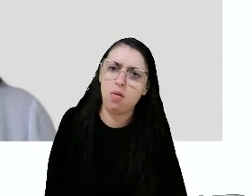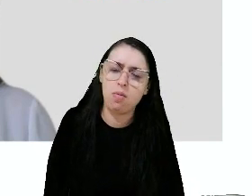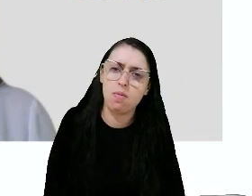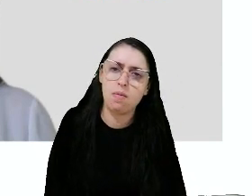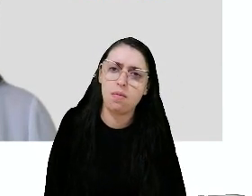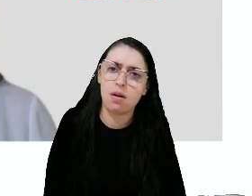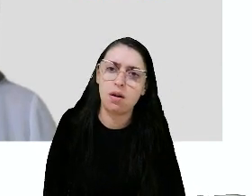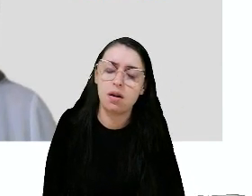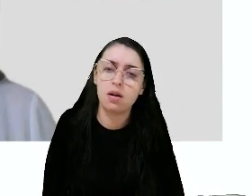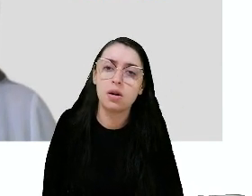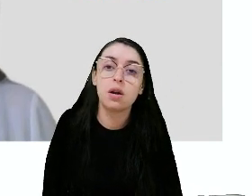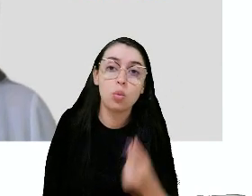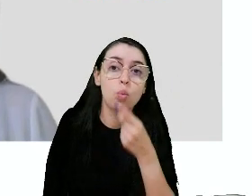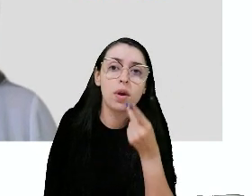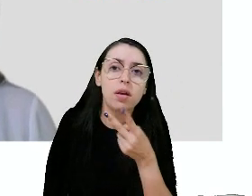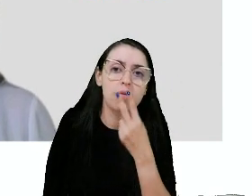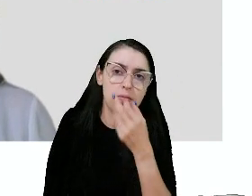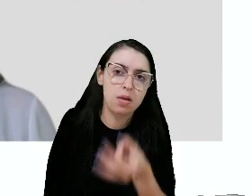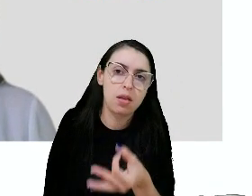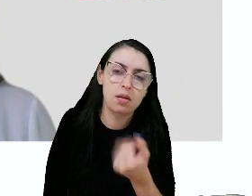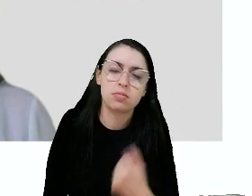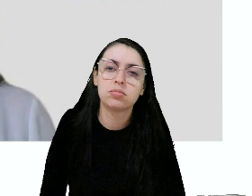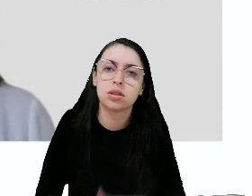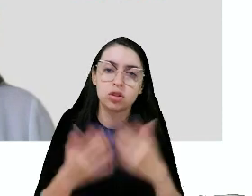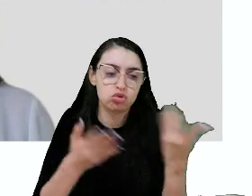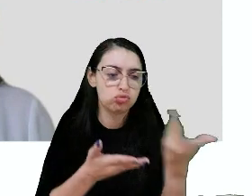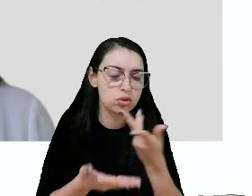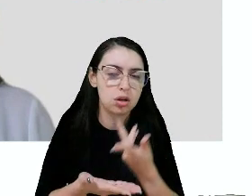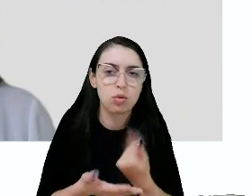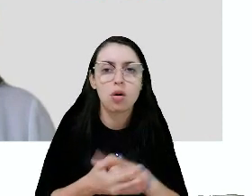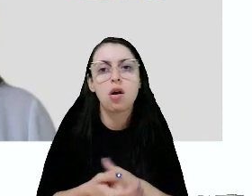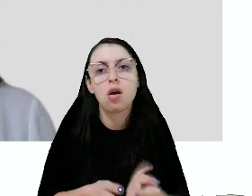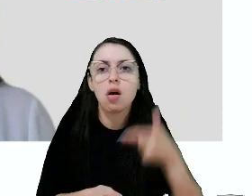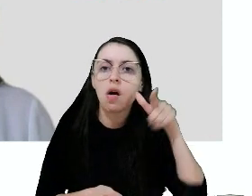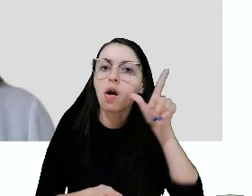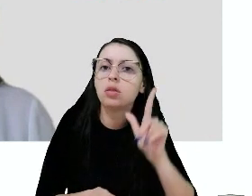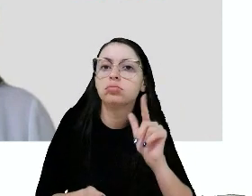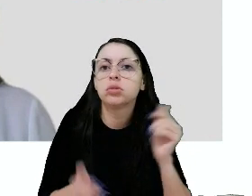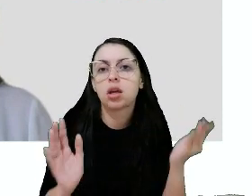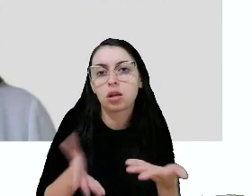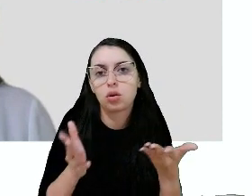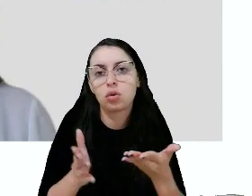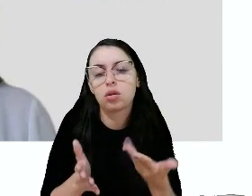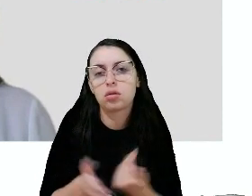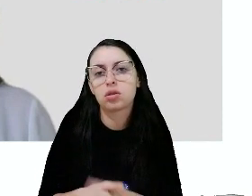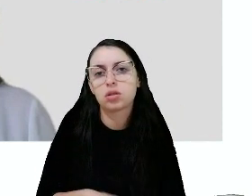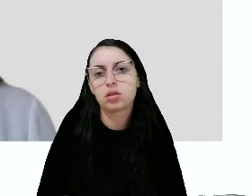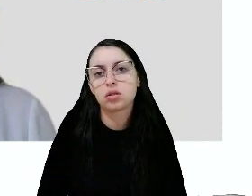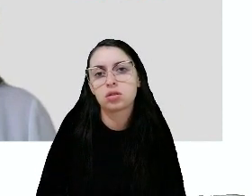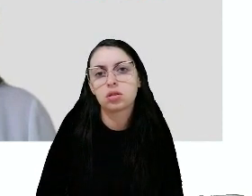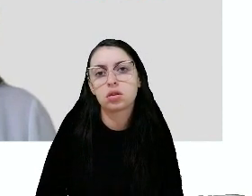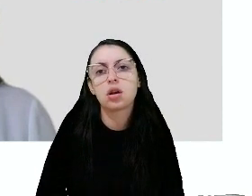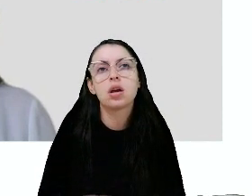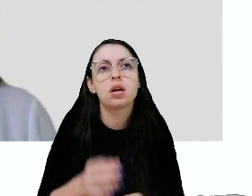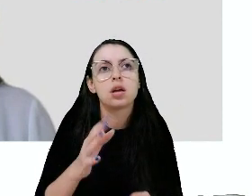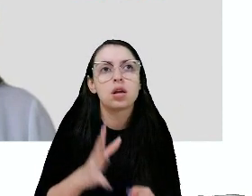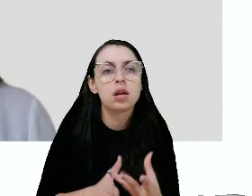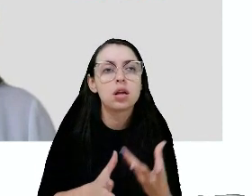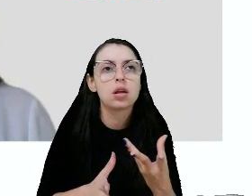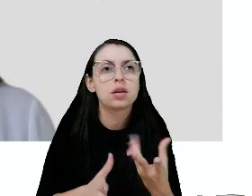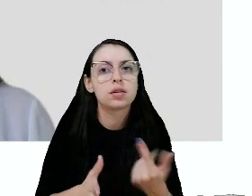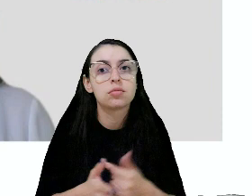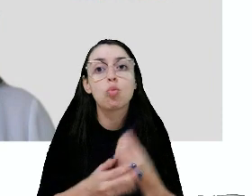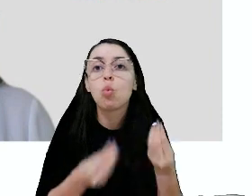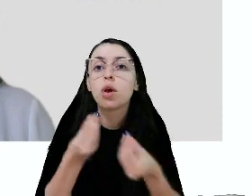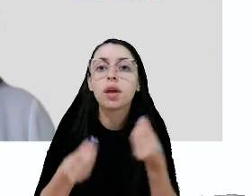Então, eu quis trazer esse depoimento, porque se isso chegou até mim ontem, e hoje as coisas estão acontecendo